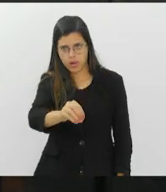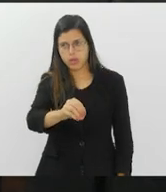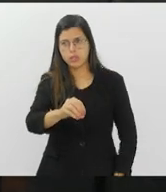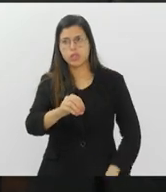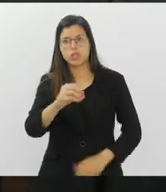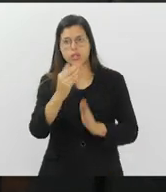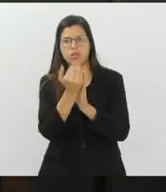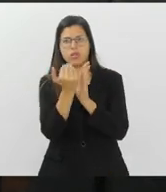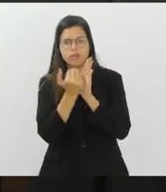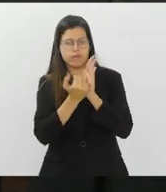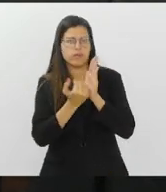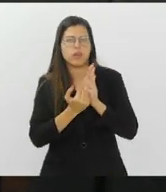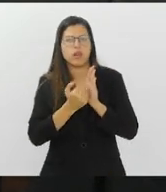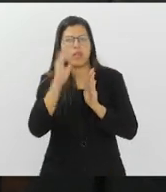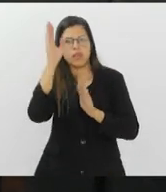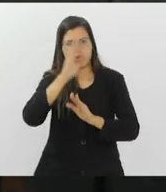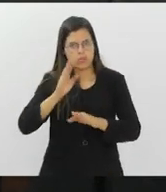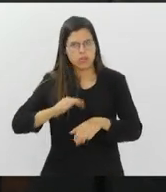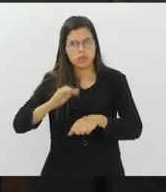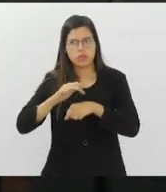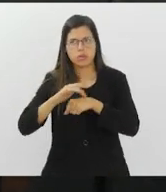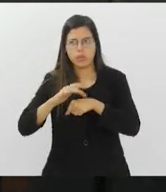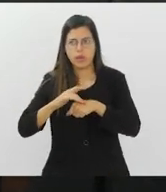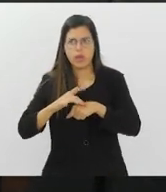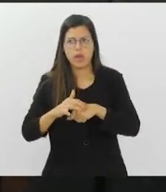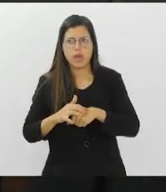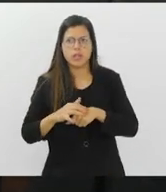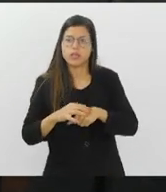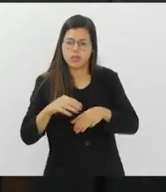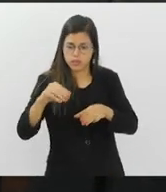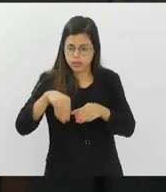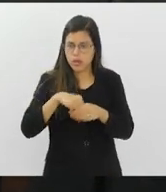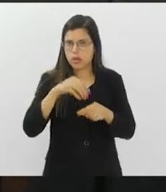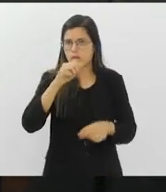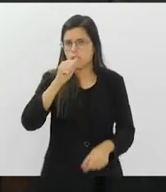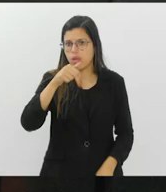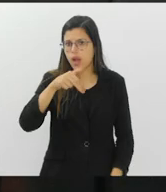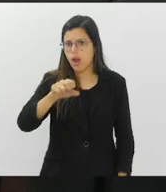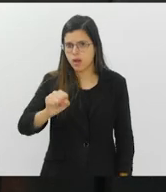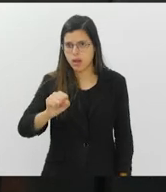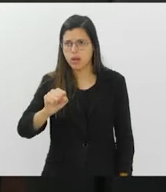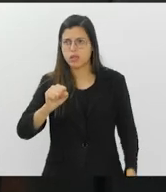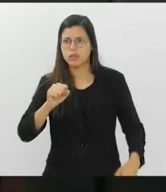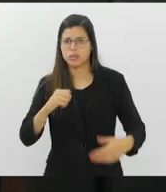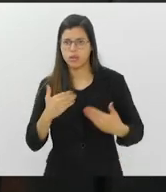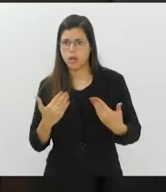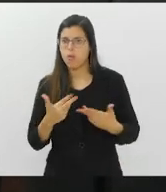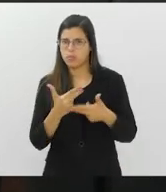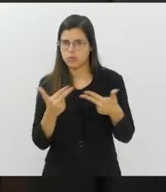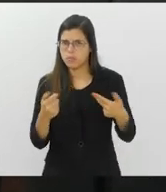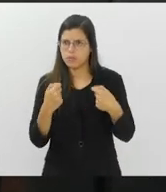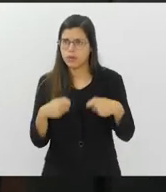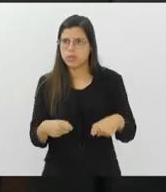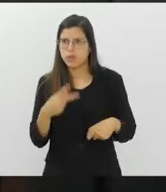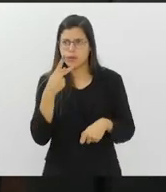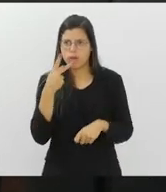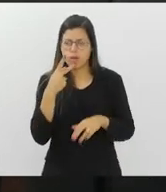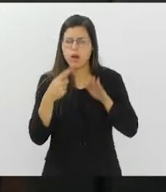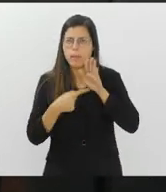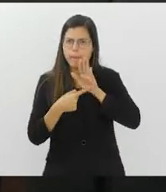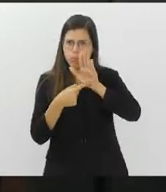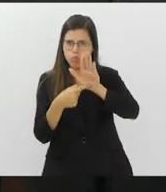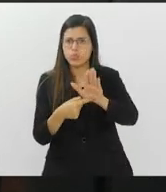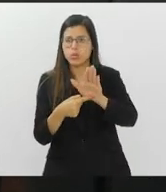de doenças, está coberta pelo rol da Agência Nacional de Saúde Suplementar. Então, esse é um ponto que tem que ser dito, que tem que ser